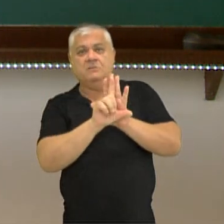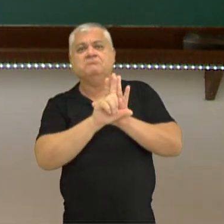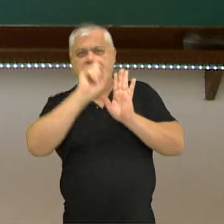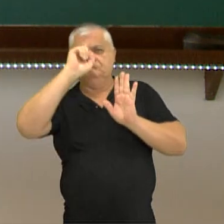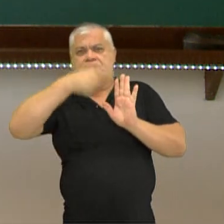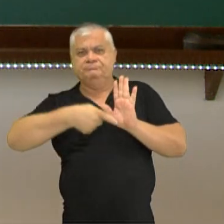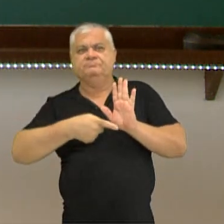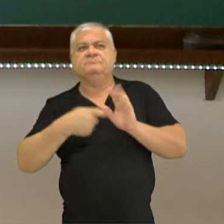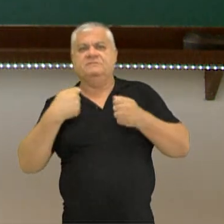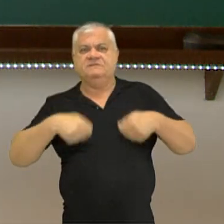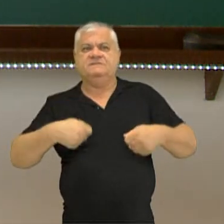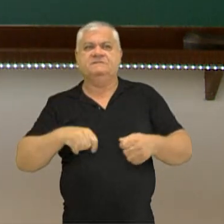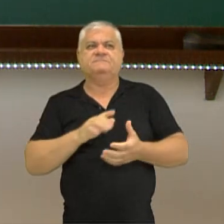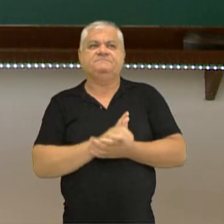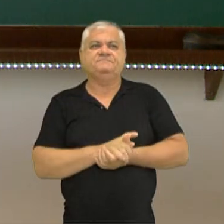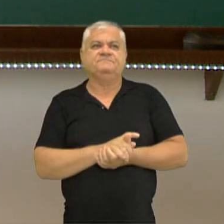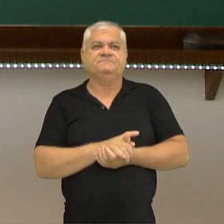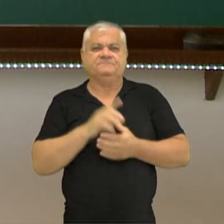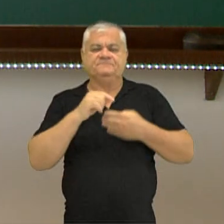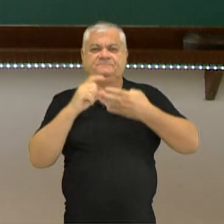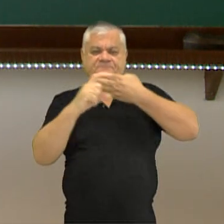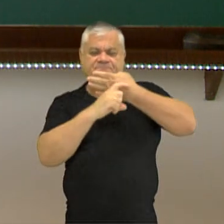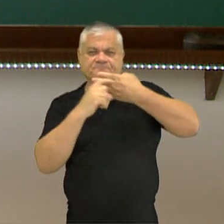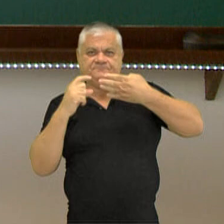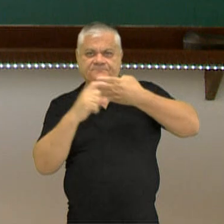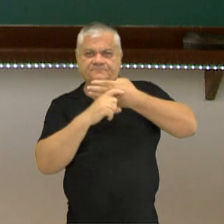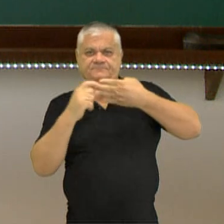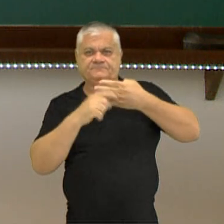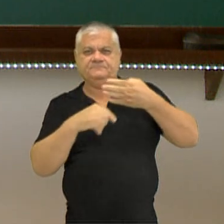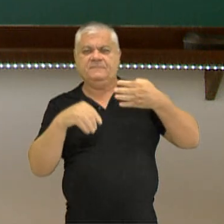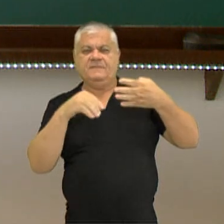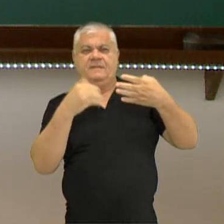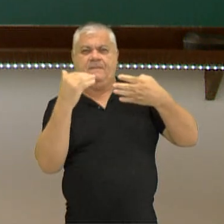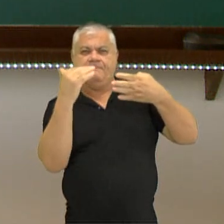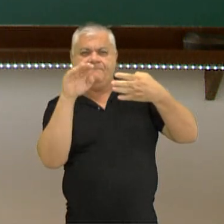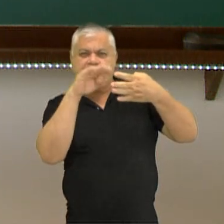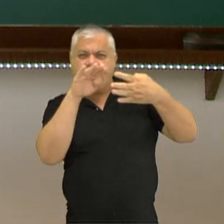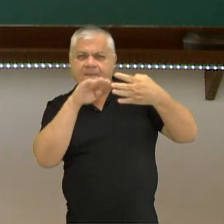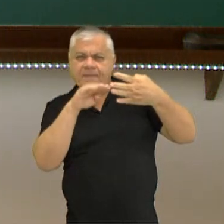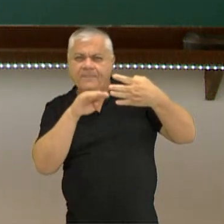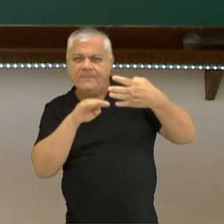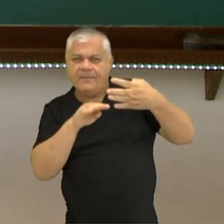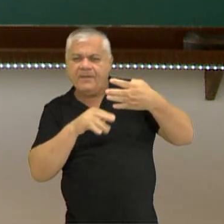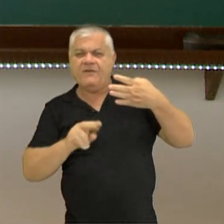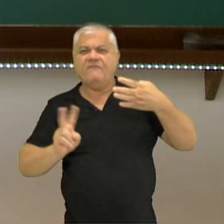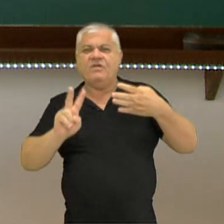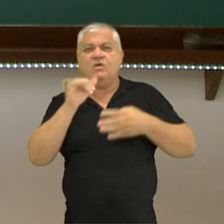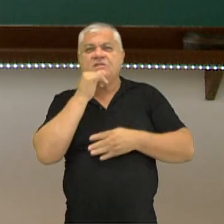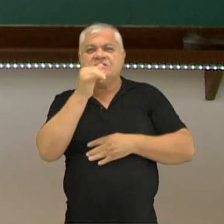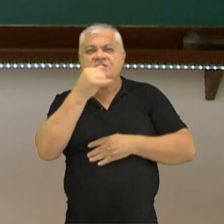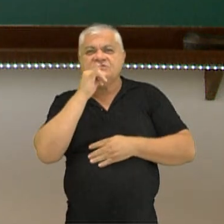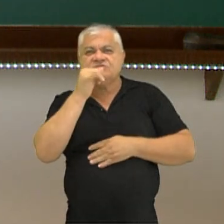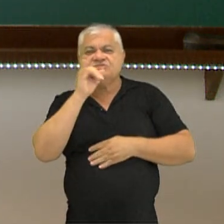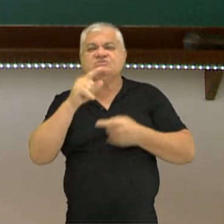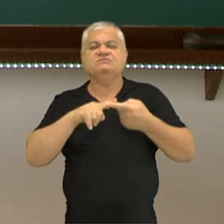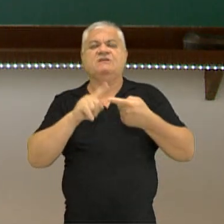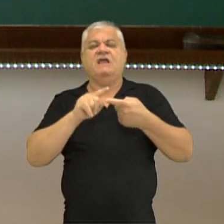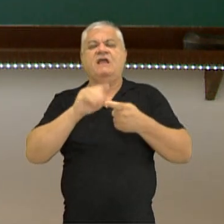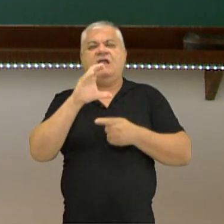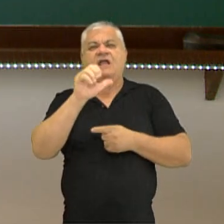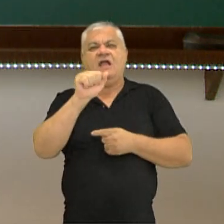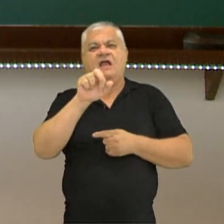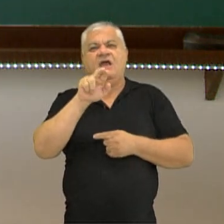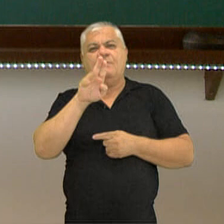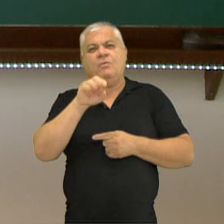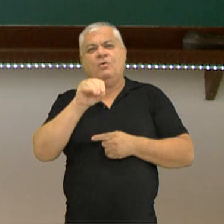essas informações, né? As informações aqui nutricionais, mostrando, por exemplo, valor energético, carboidratos,